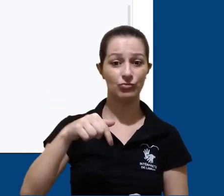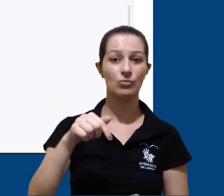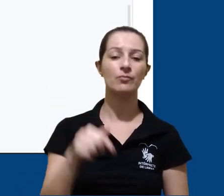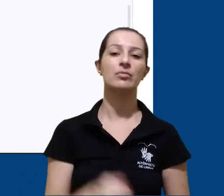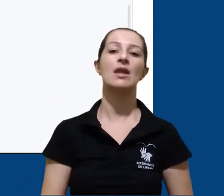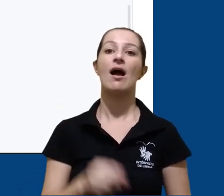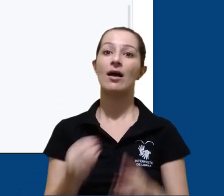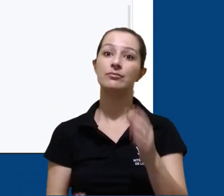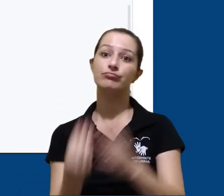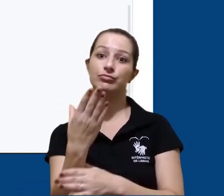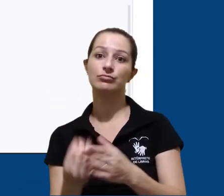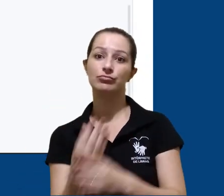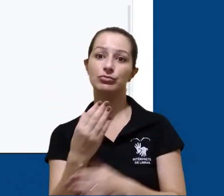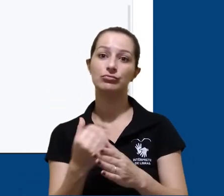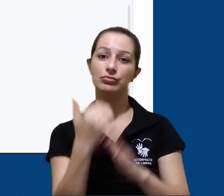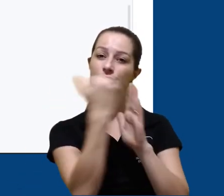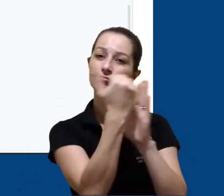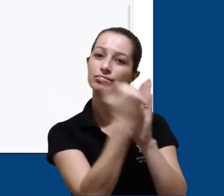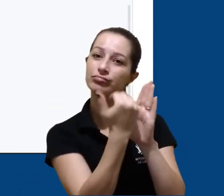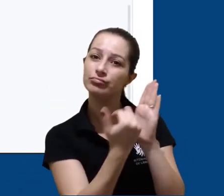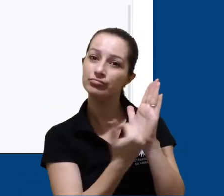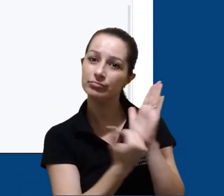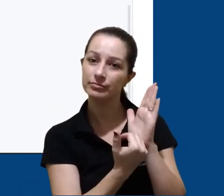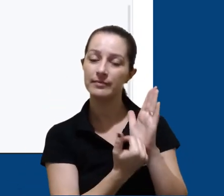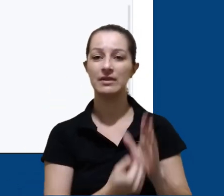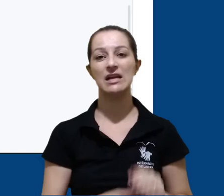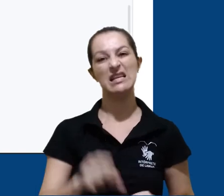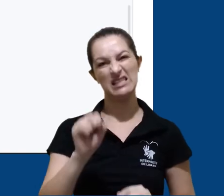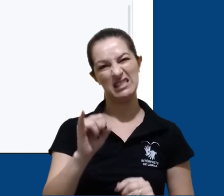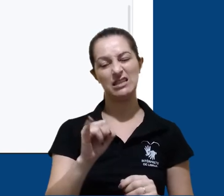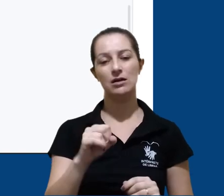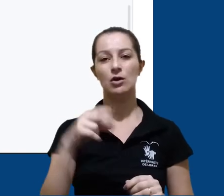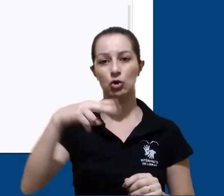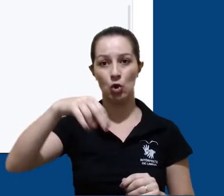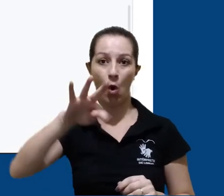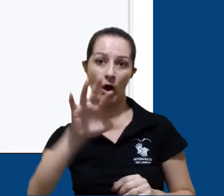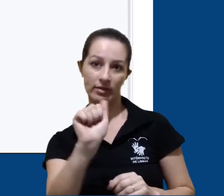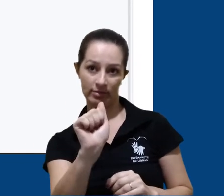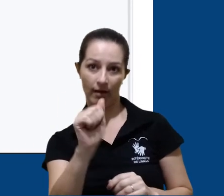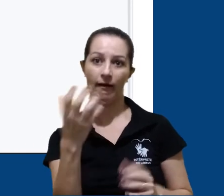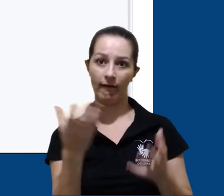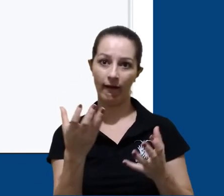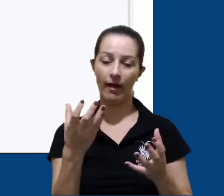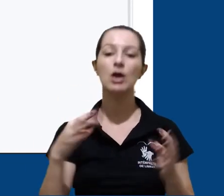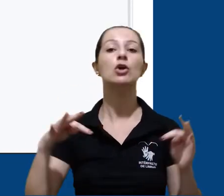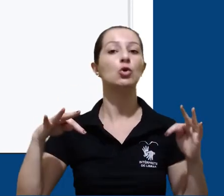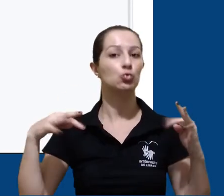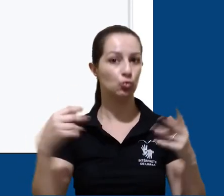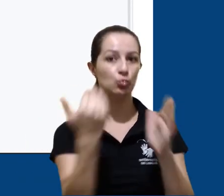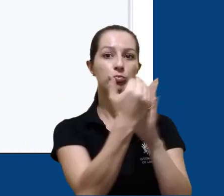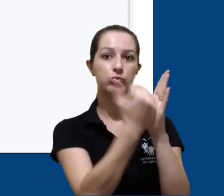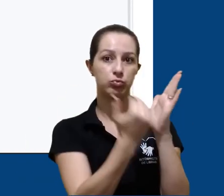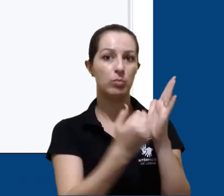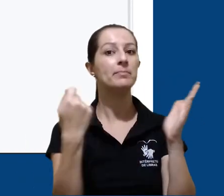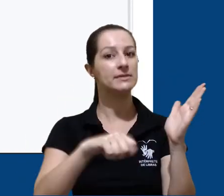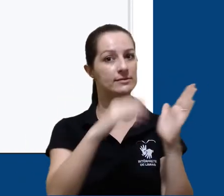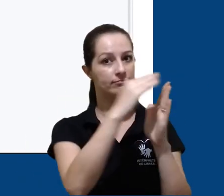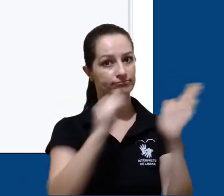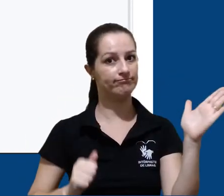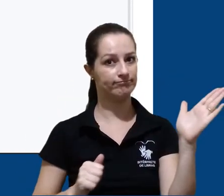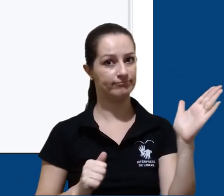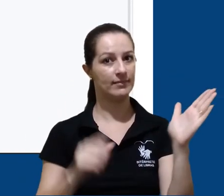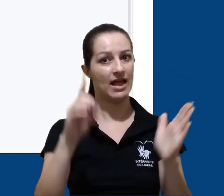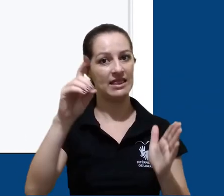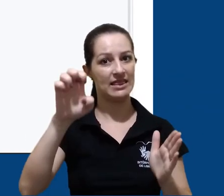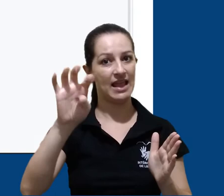as notas serão criadas automaticamente em ordem antes fazer uma nota de rodapé delete todos os itens